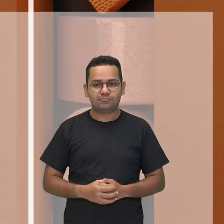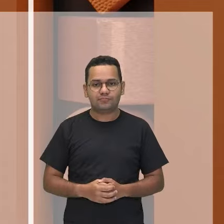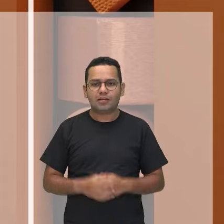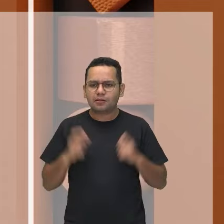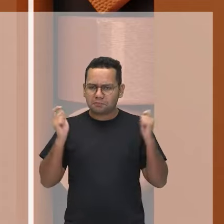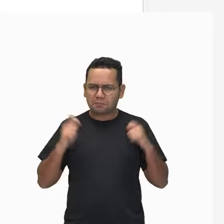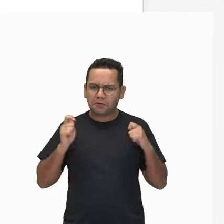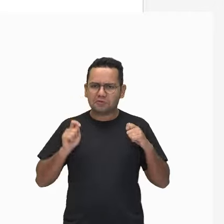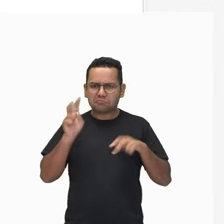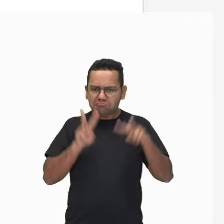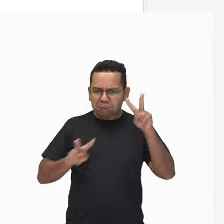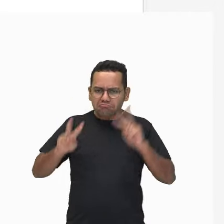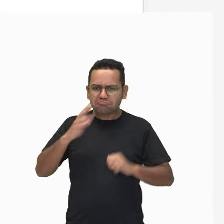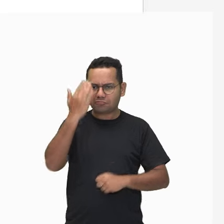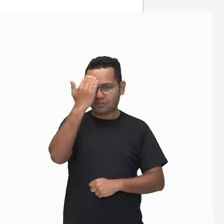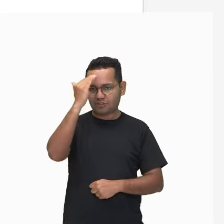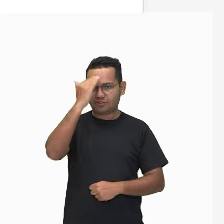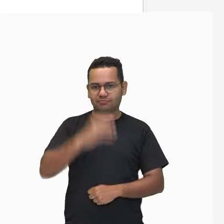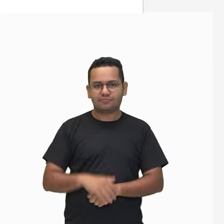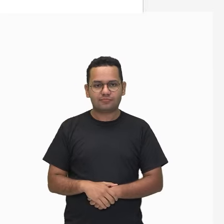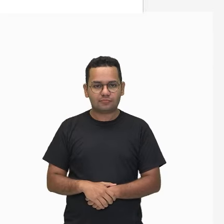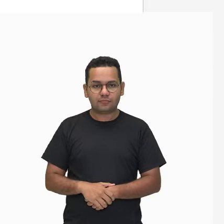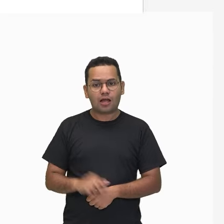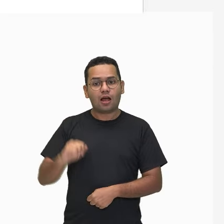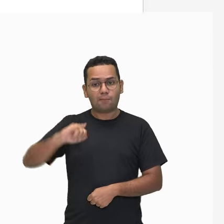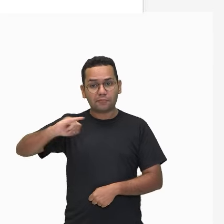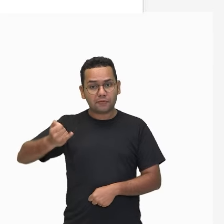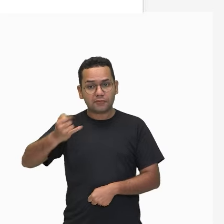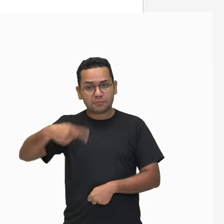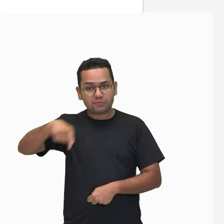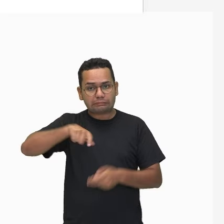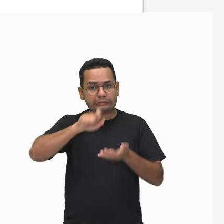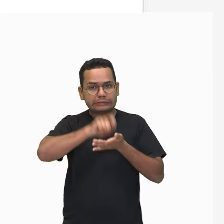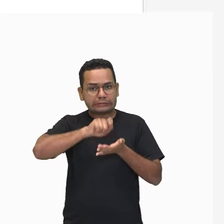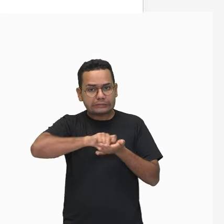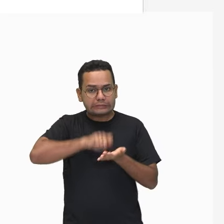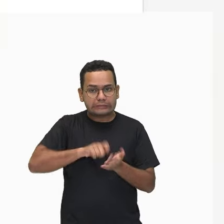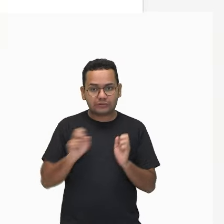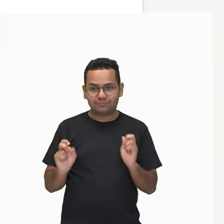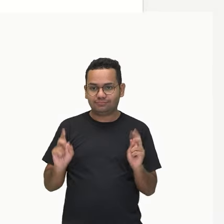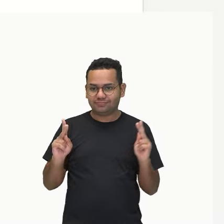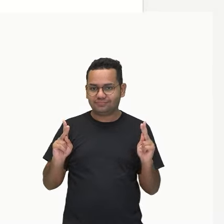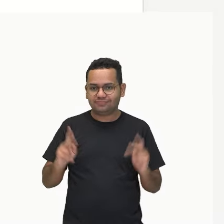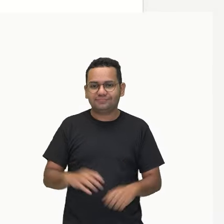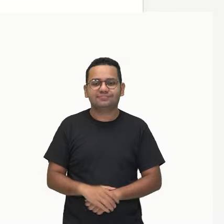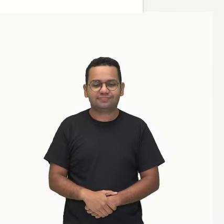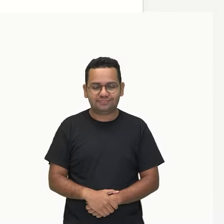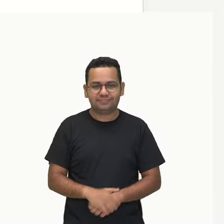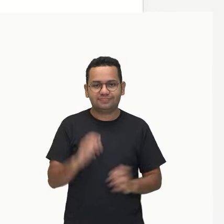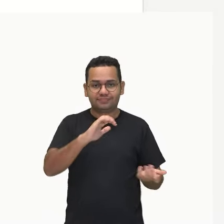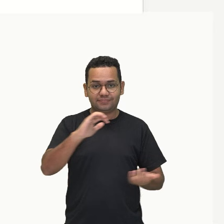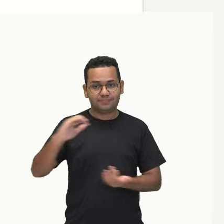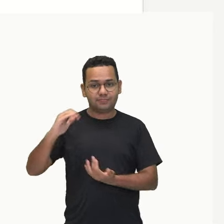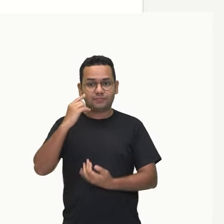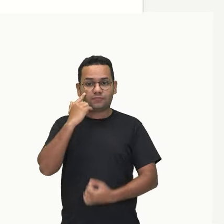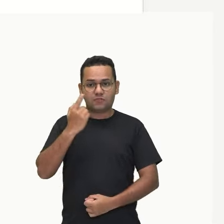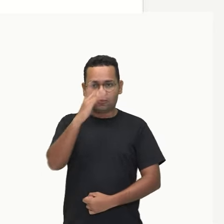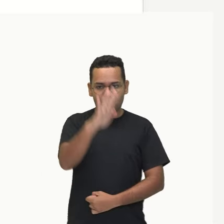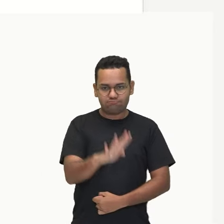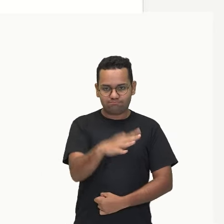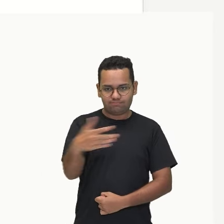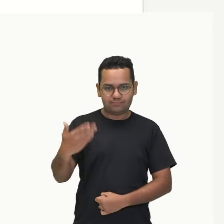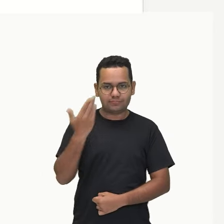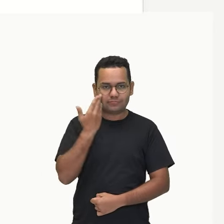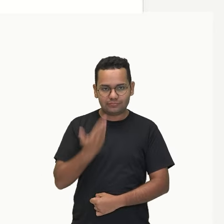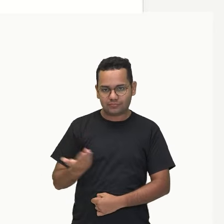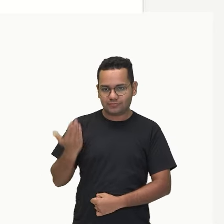para entender mais aí. Preparem aí, anotem tudo aí, tá bom? Vamos lá, olha só. Estão vendo esse quadro aqui?